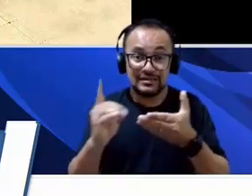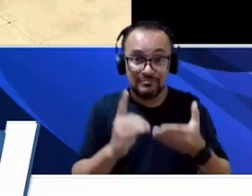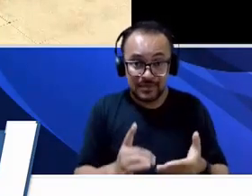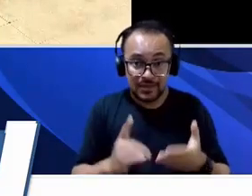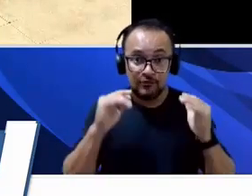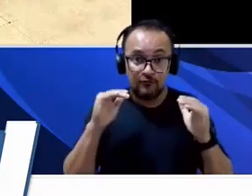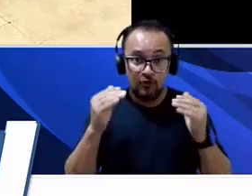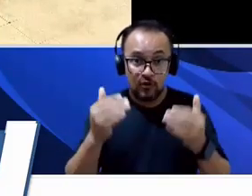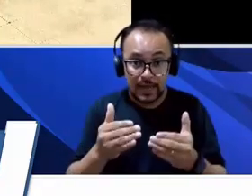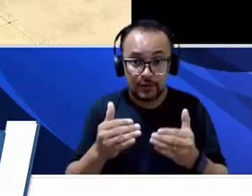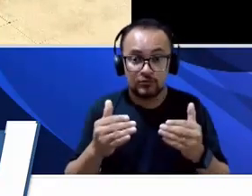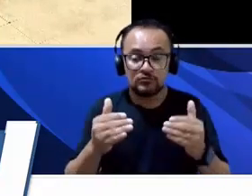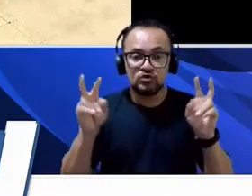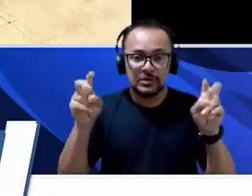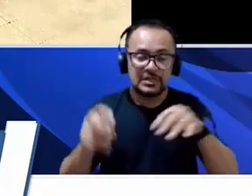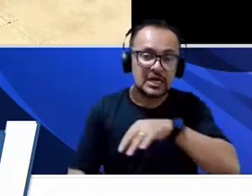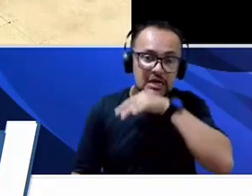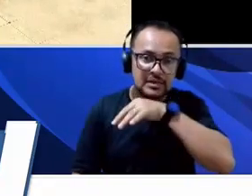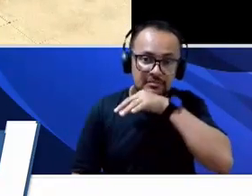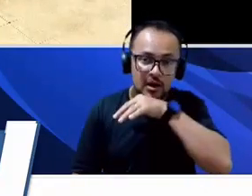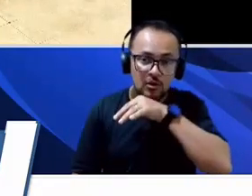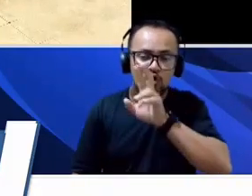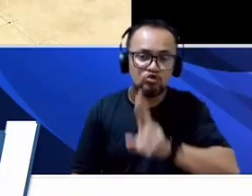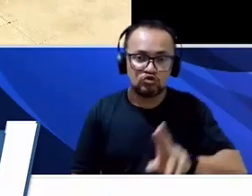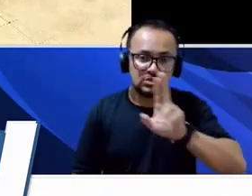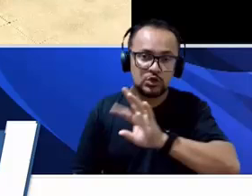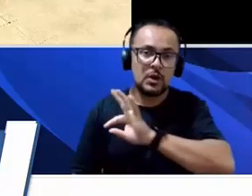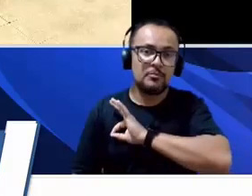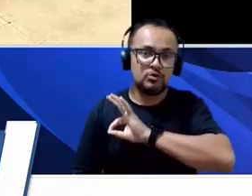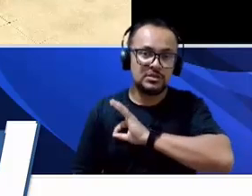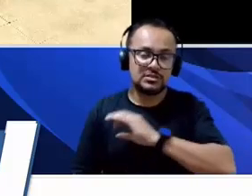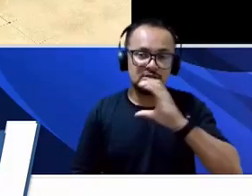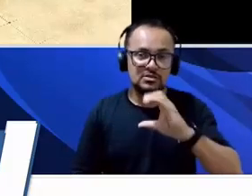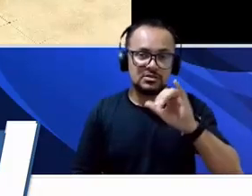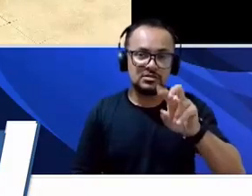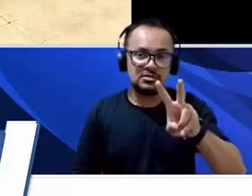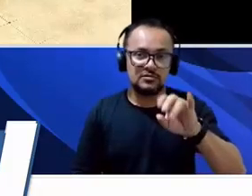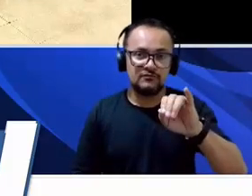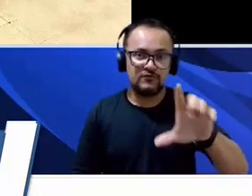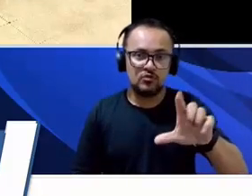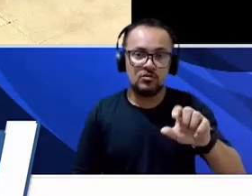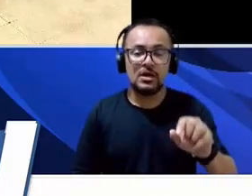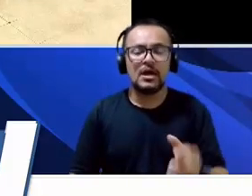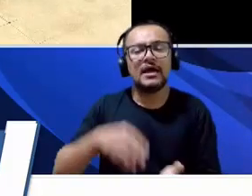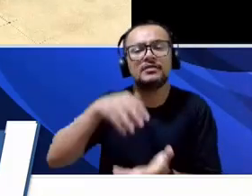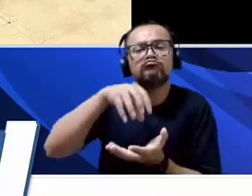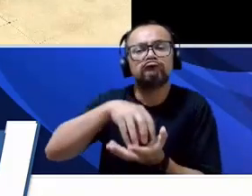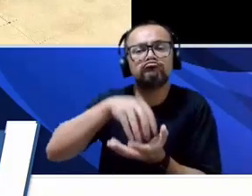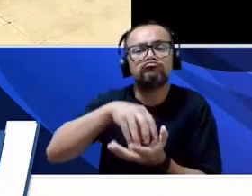animal através da Polícia Civil e a gente se tornaria eh uma central de polícia judiciária